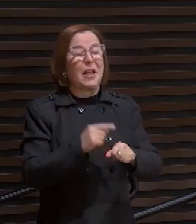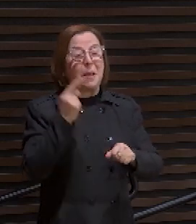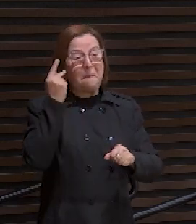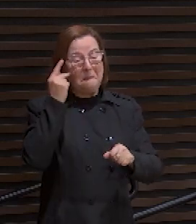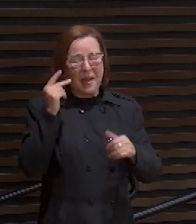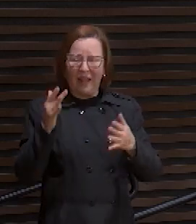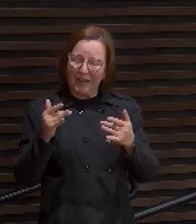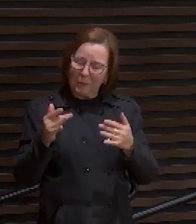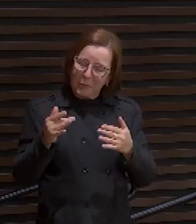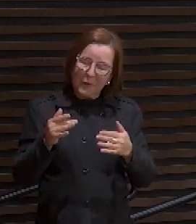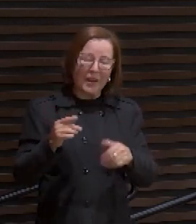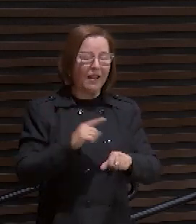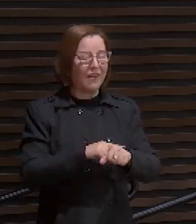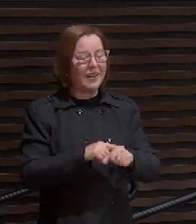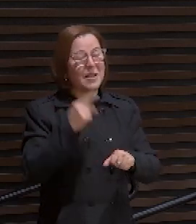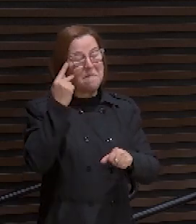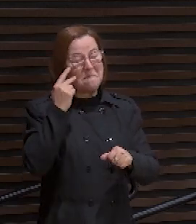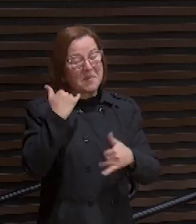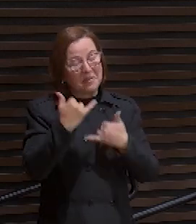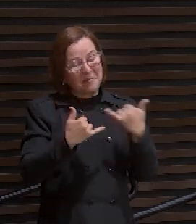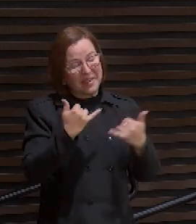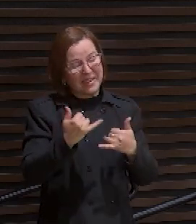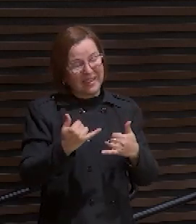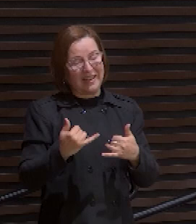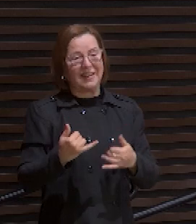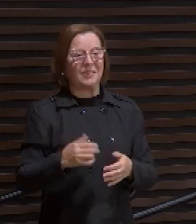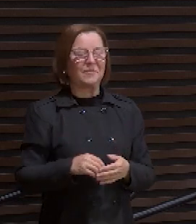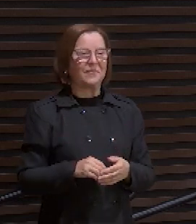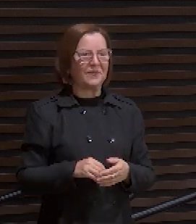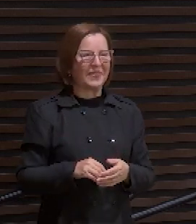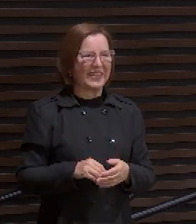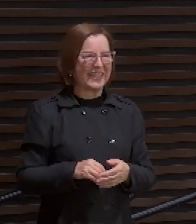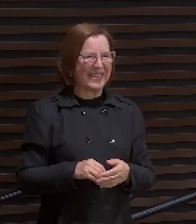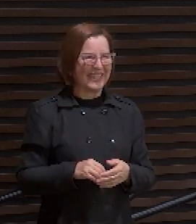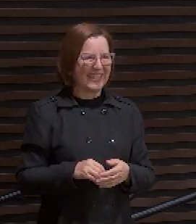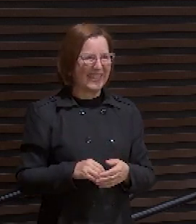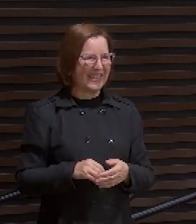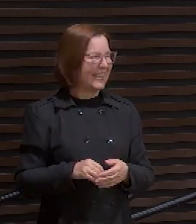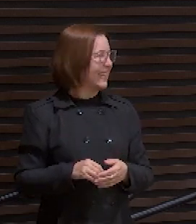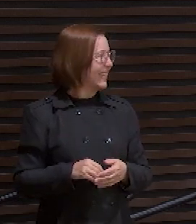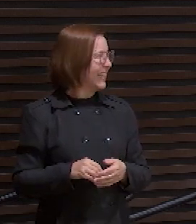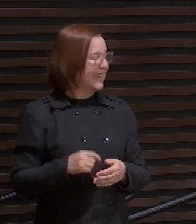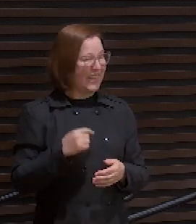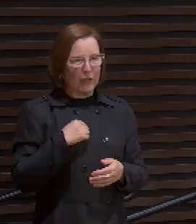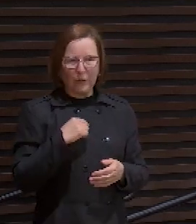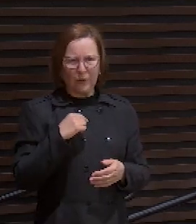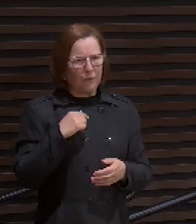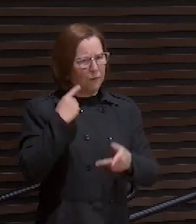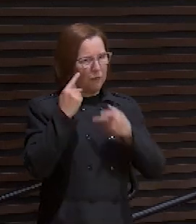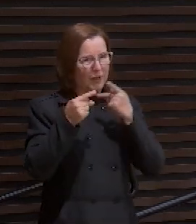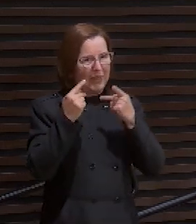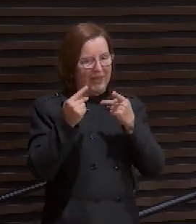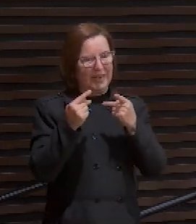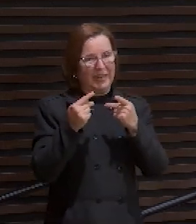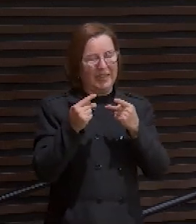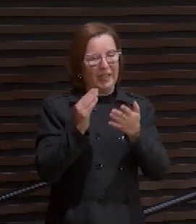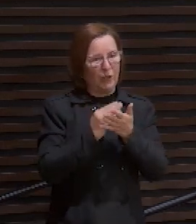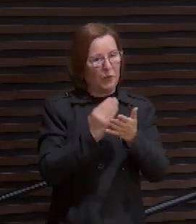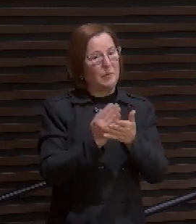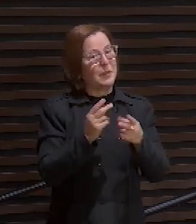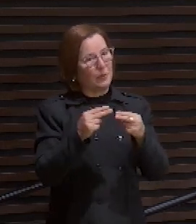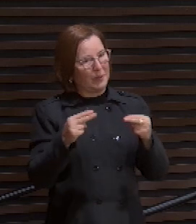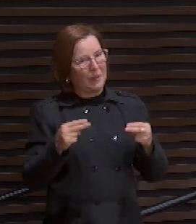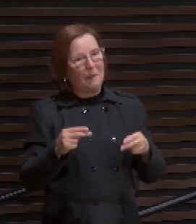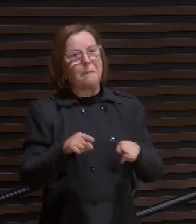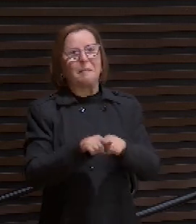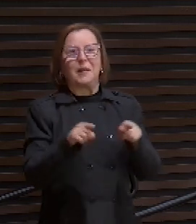própria, não é? Para não distrair os outros. Eu tenho ouvido algumas coisas, não tenho falado, mas hoje